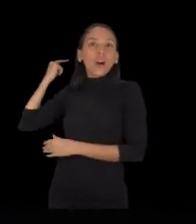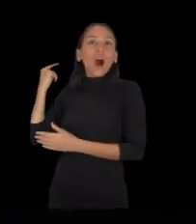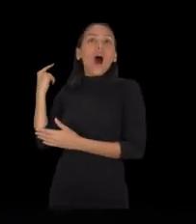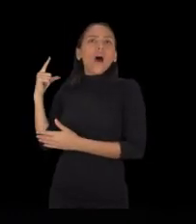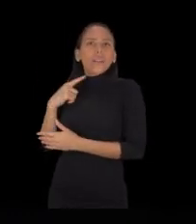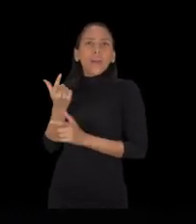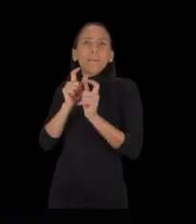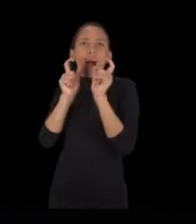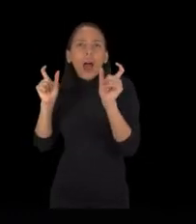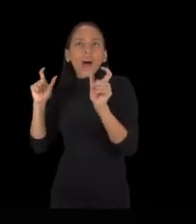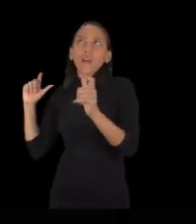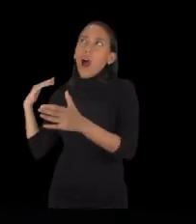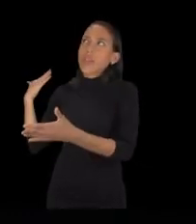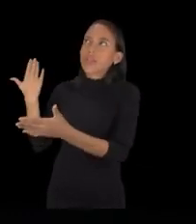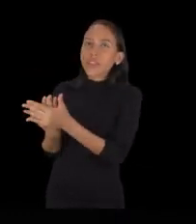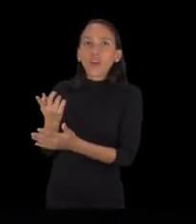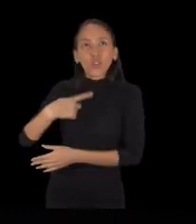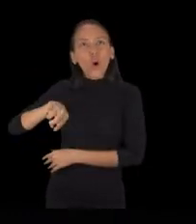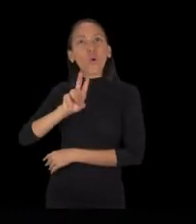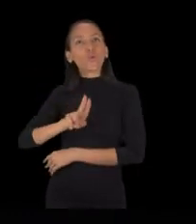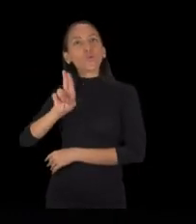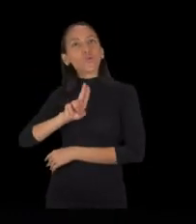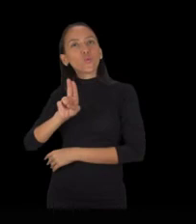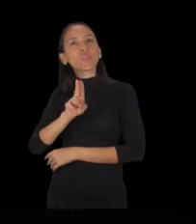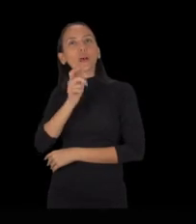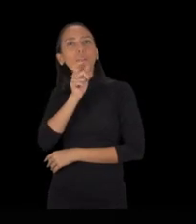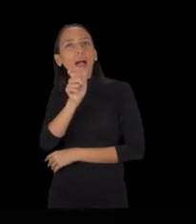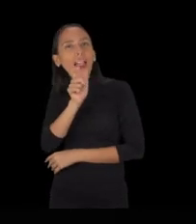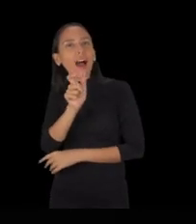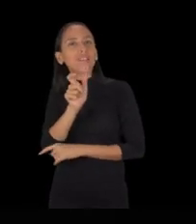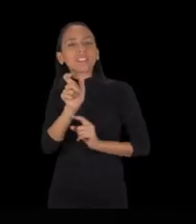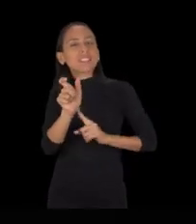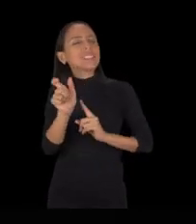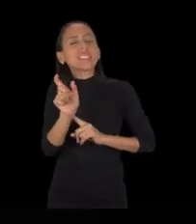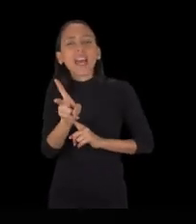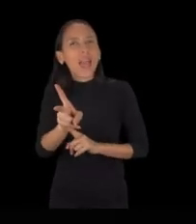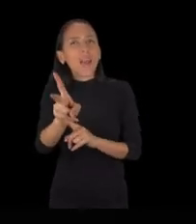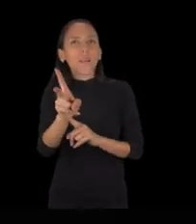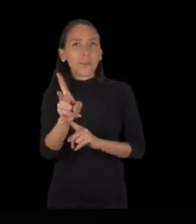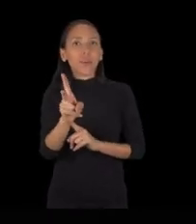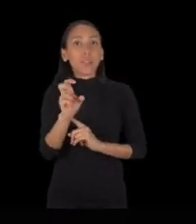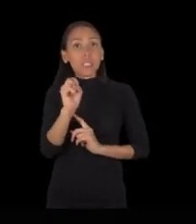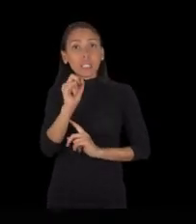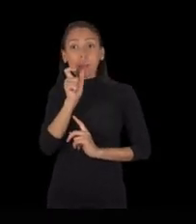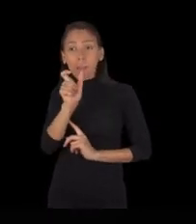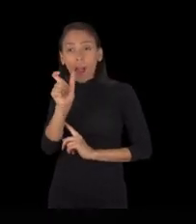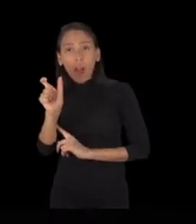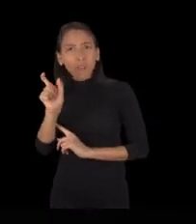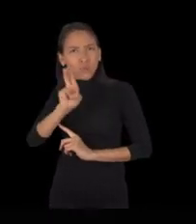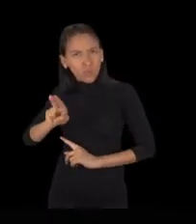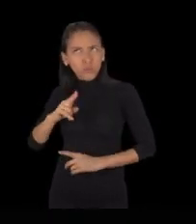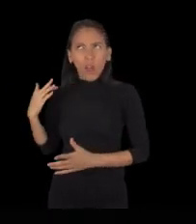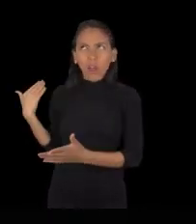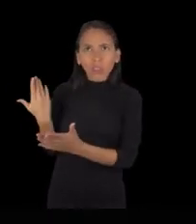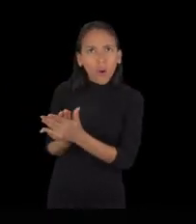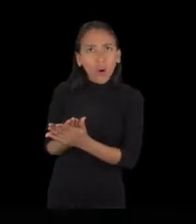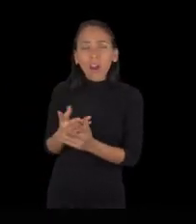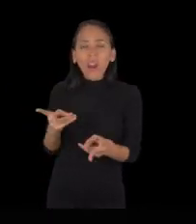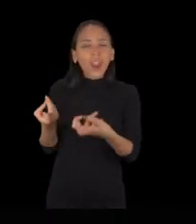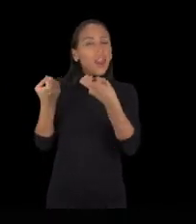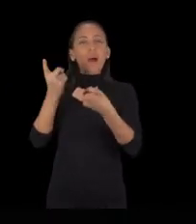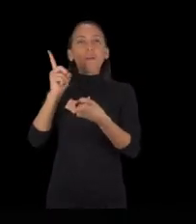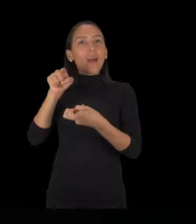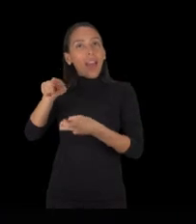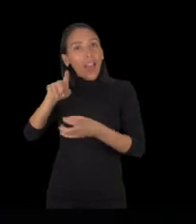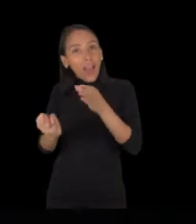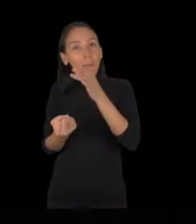ficaram para os tempos de hoje. Nós são palavras de uso frequente até. E nós, ao usarmos essas palavras, não temos a noção de que elas